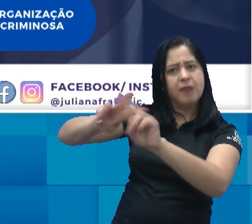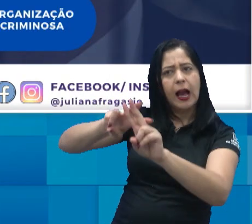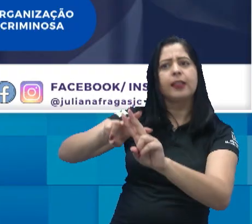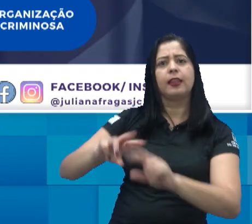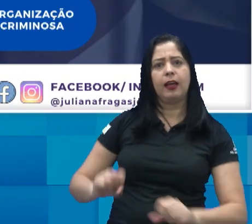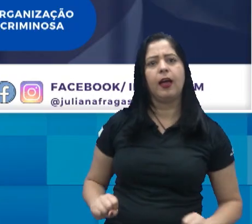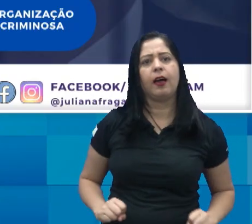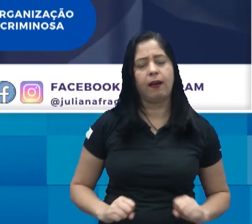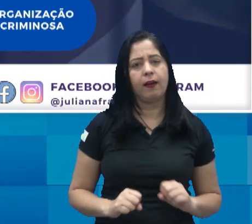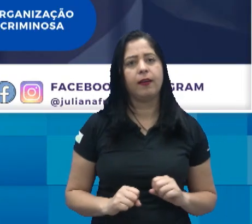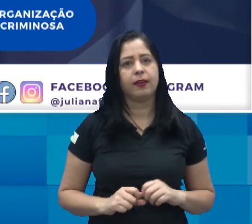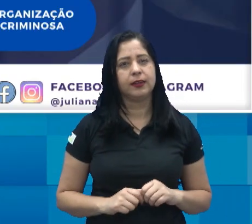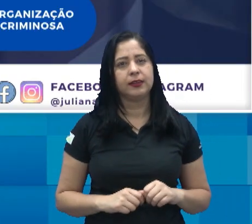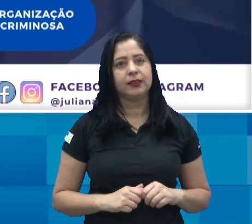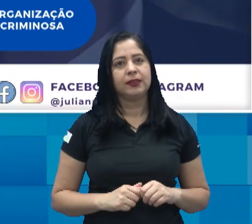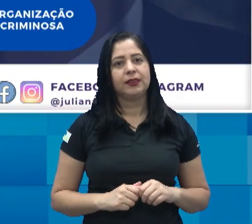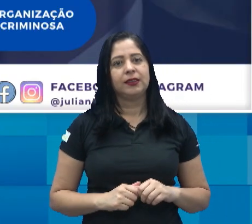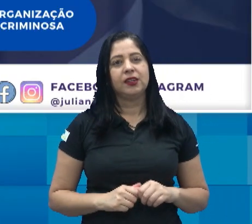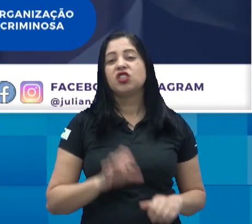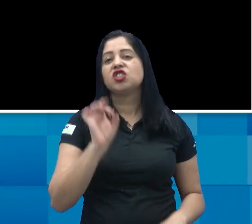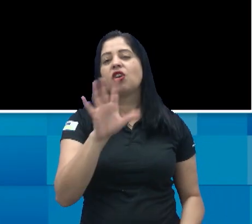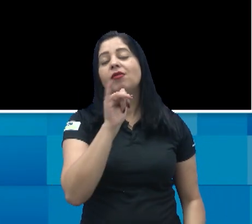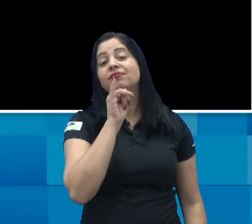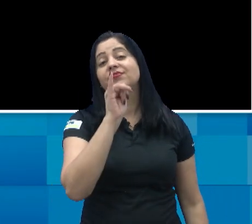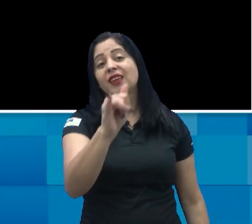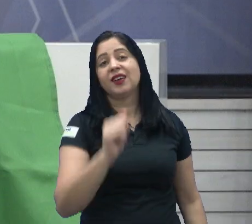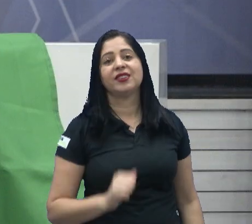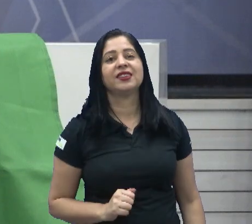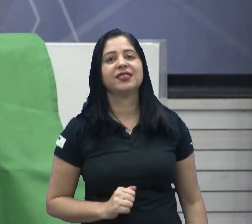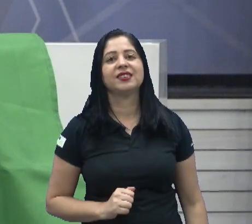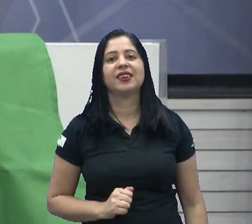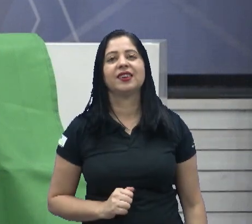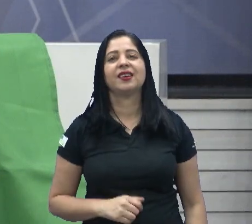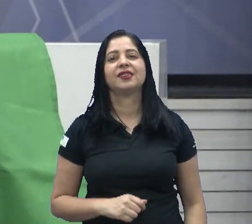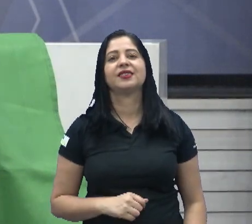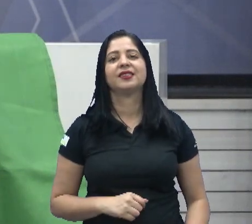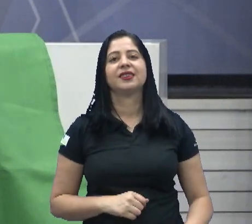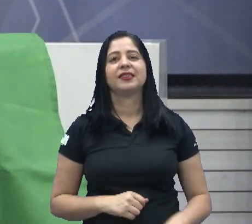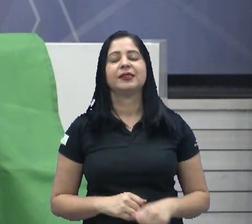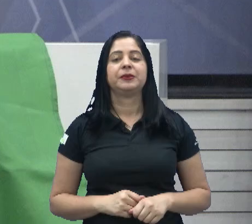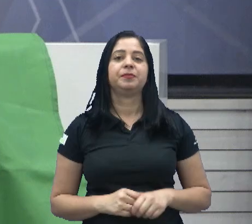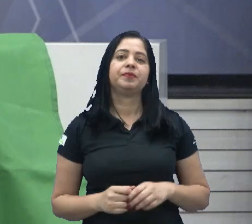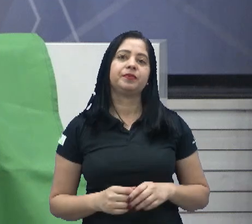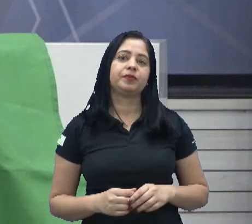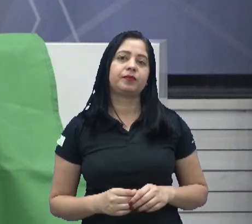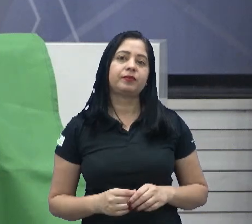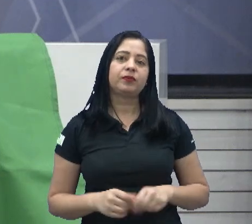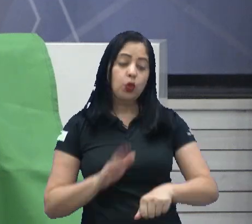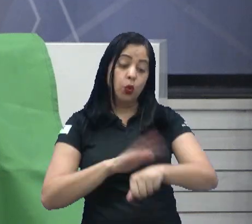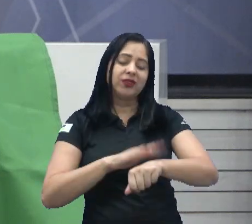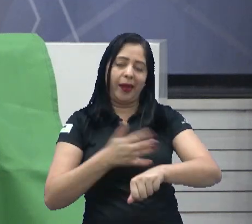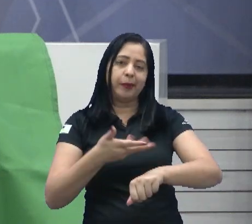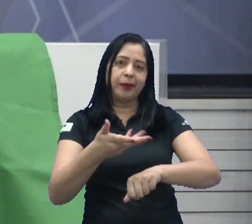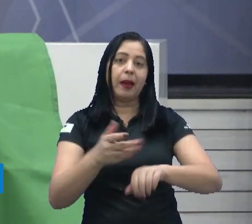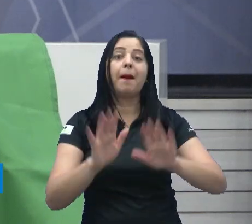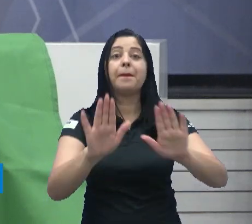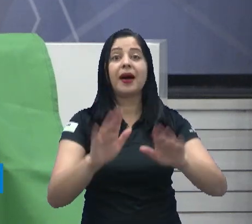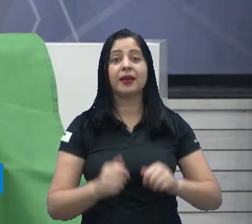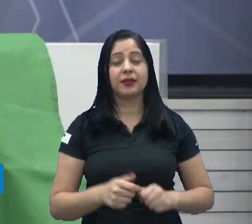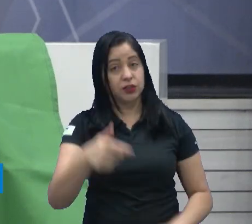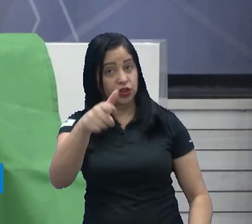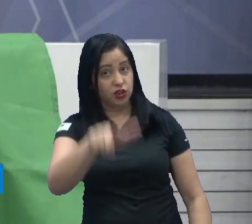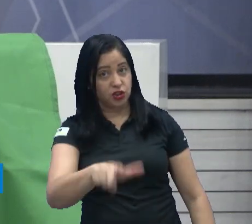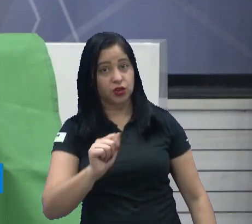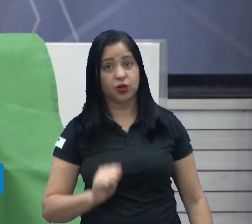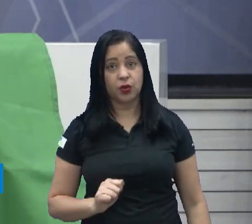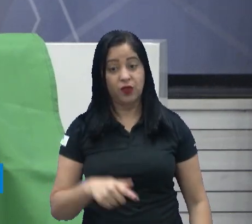Então, eu queria dar um recado rápido, porque eu tenho muita coisa ainda para falar, não vou ter muito tempo. Só quero aqui lembrar, vindo agora